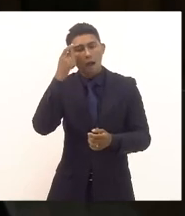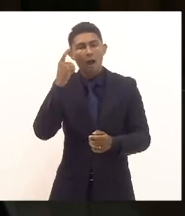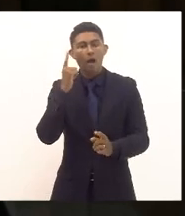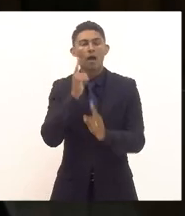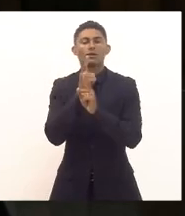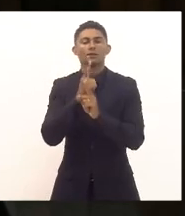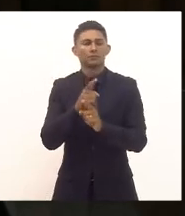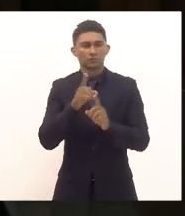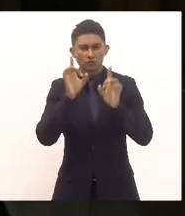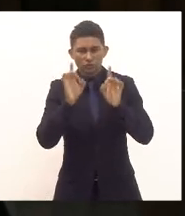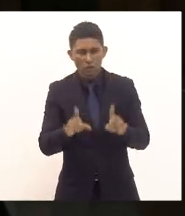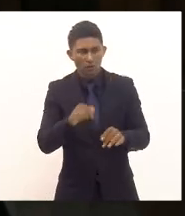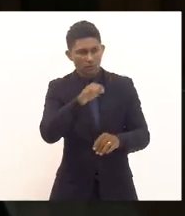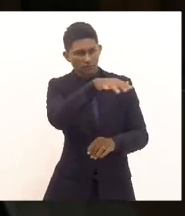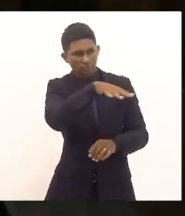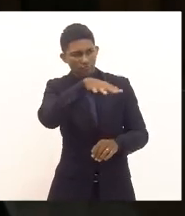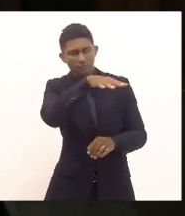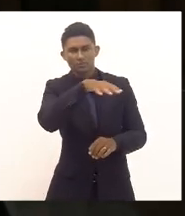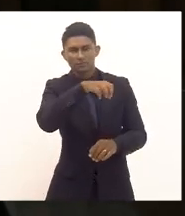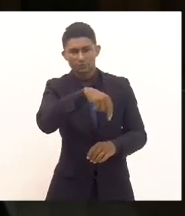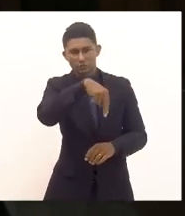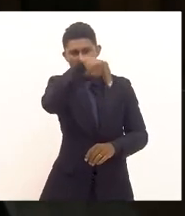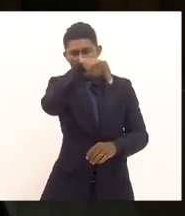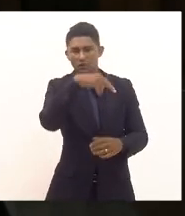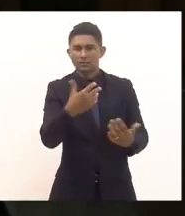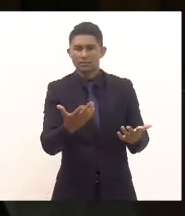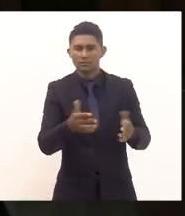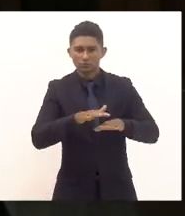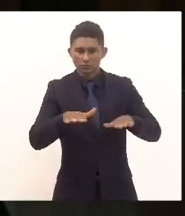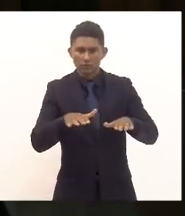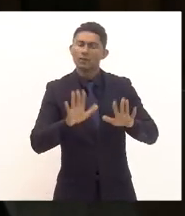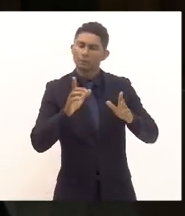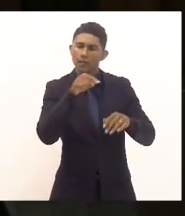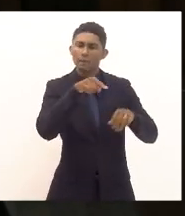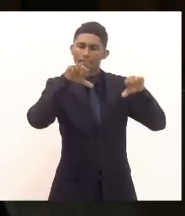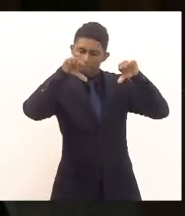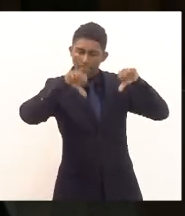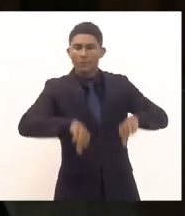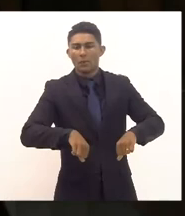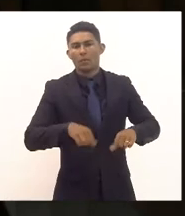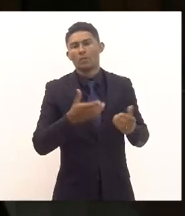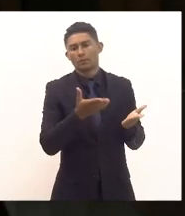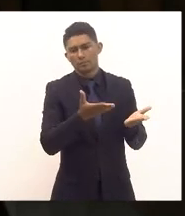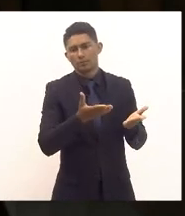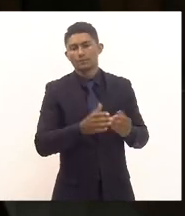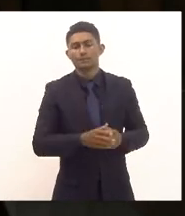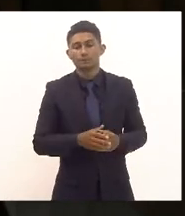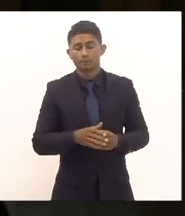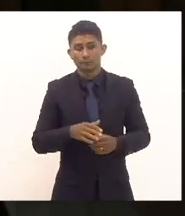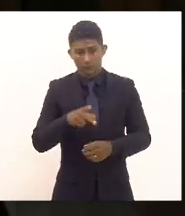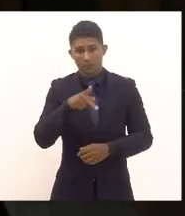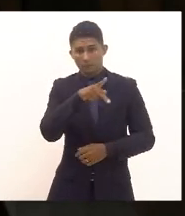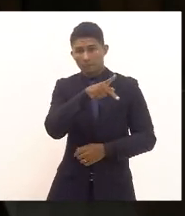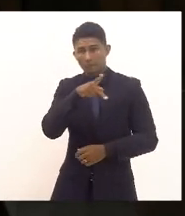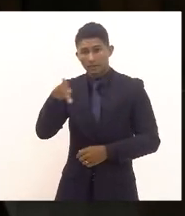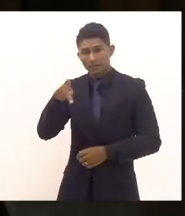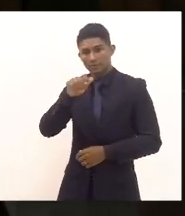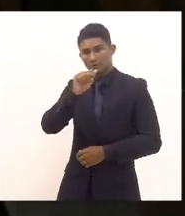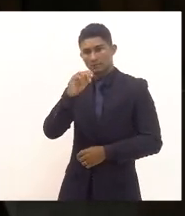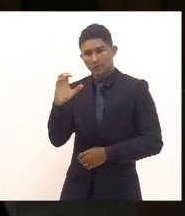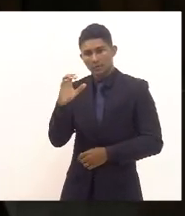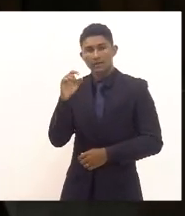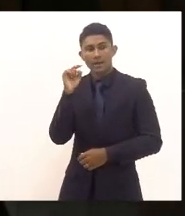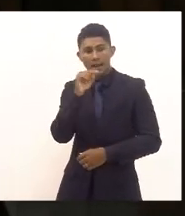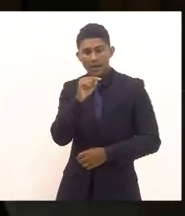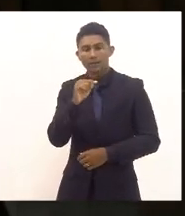regiões do Estado mas no Noroeste Fluminense é a pior das situações nosso Presidente levou a